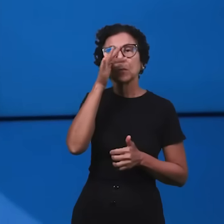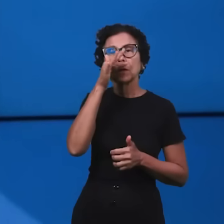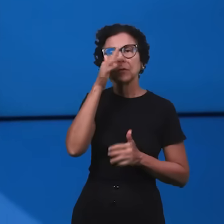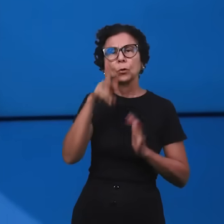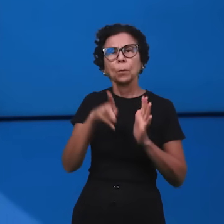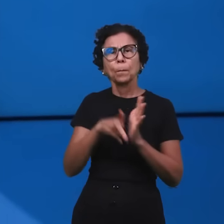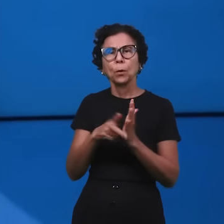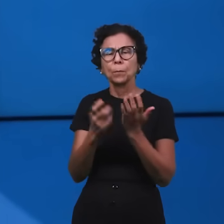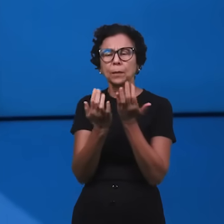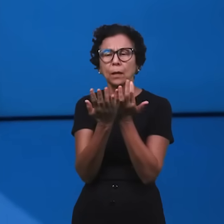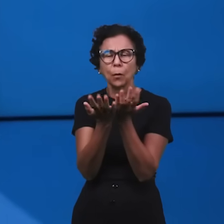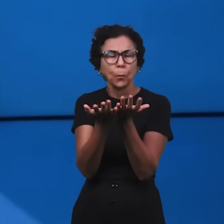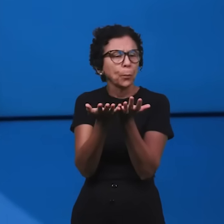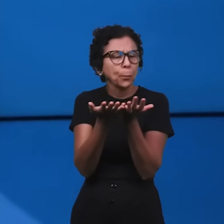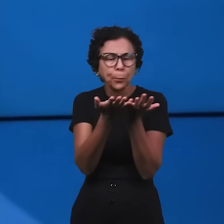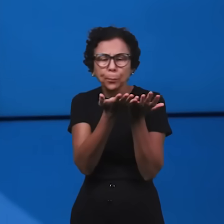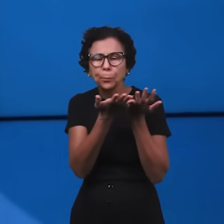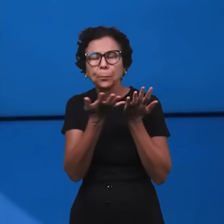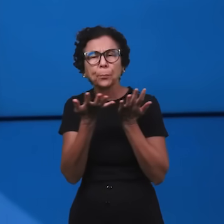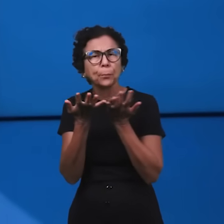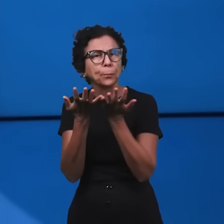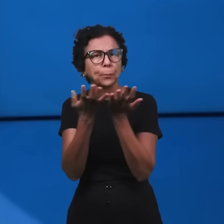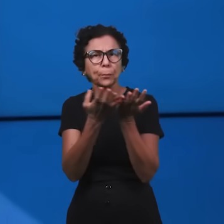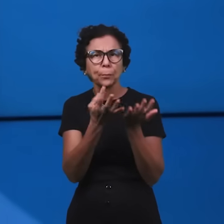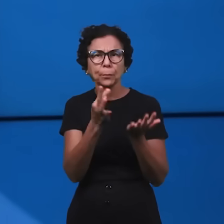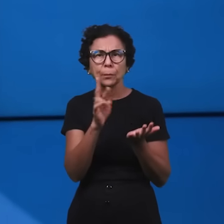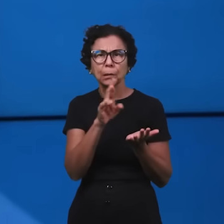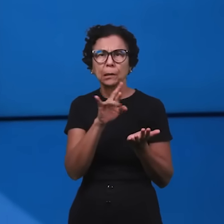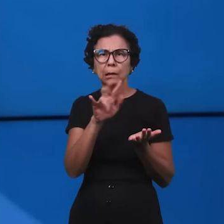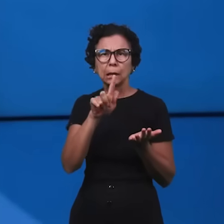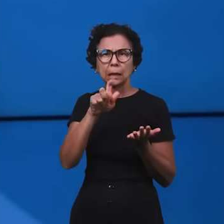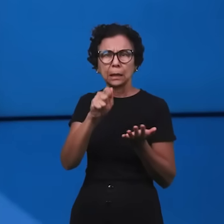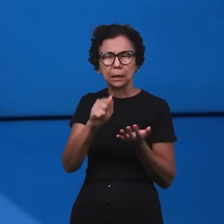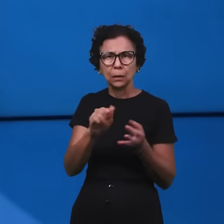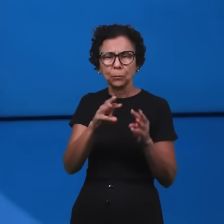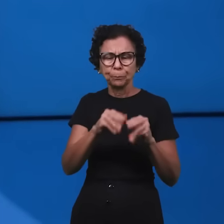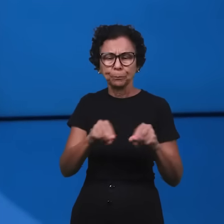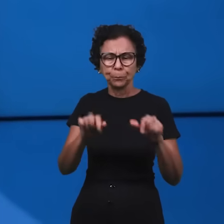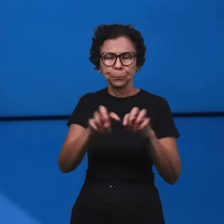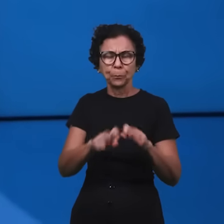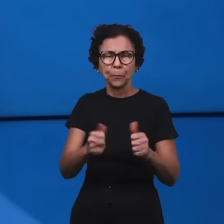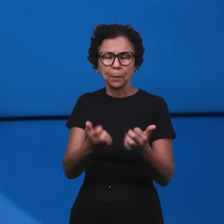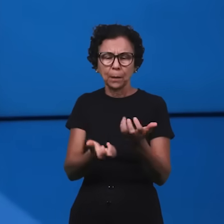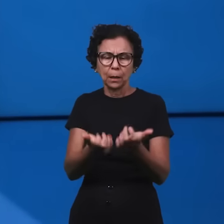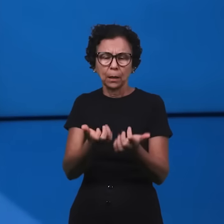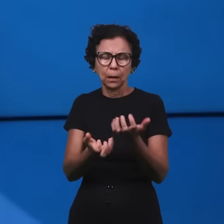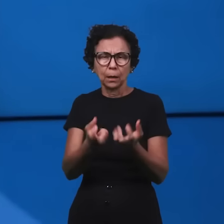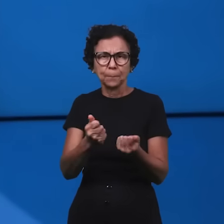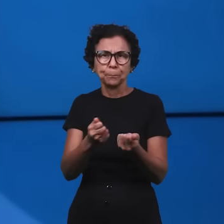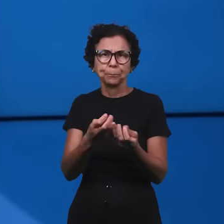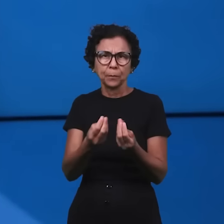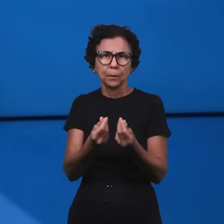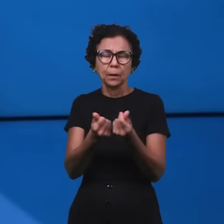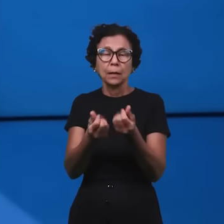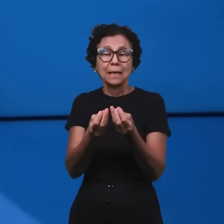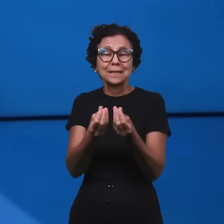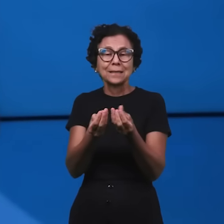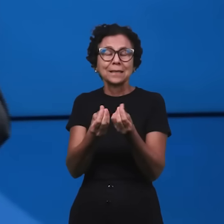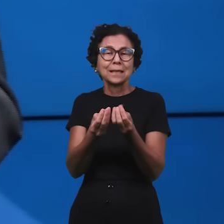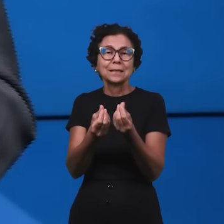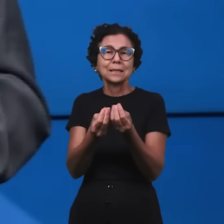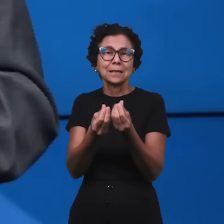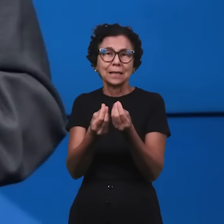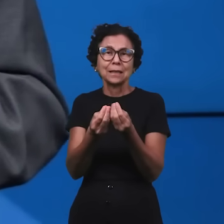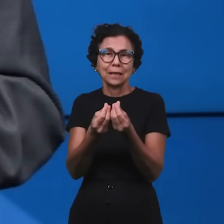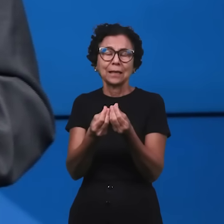de farinha. Por que flor de farinha? É aquela farinha do trigo, né? O trigo moído, o trigo tostado, e aquela parte